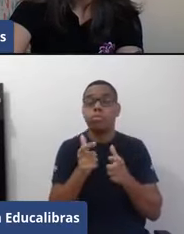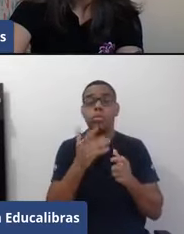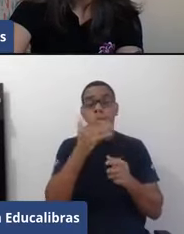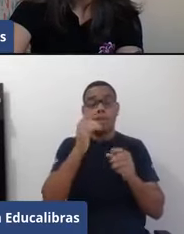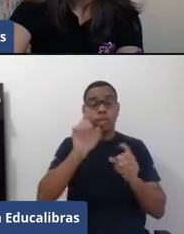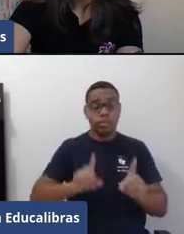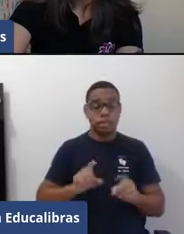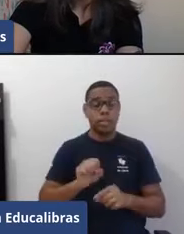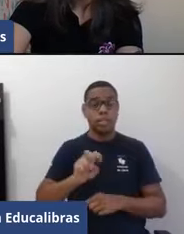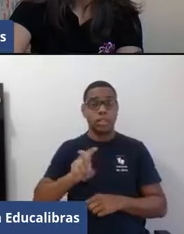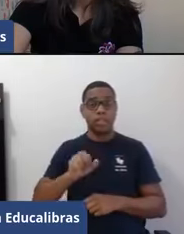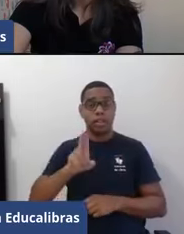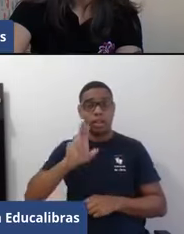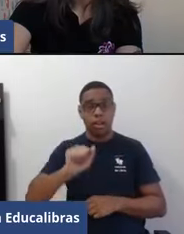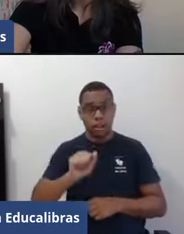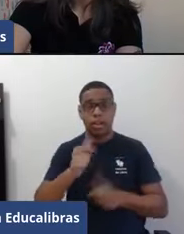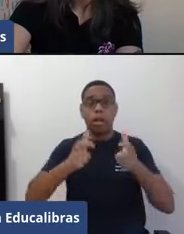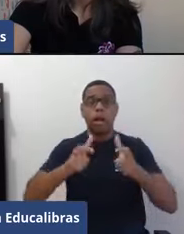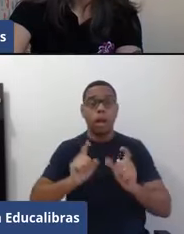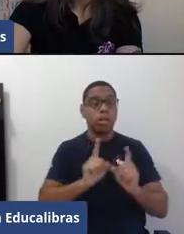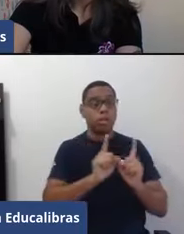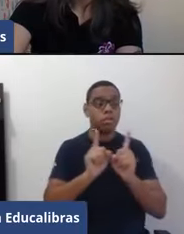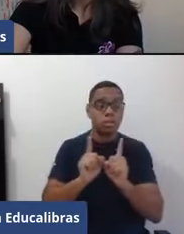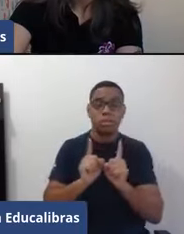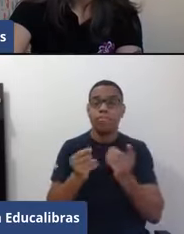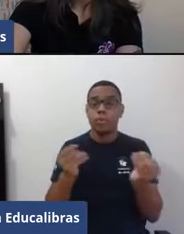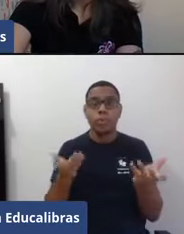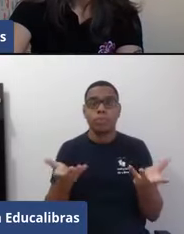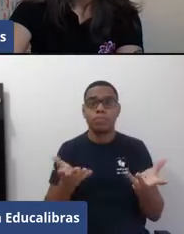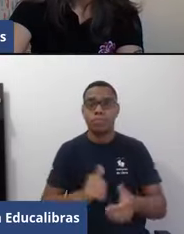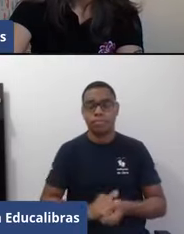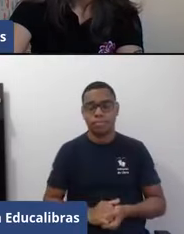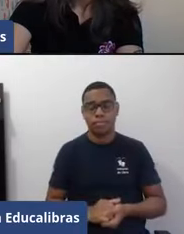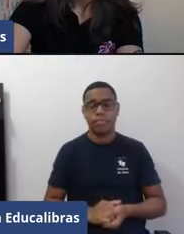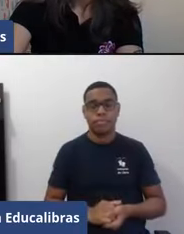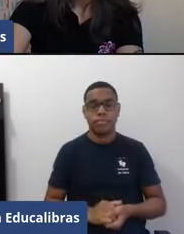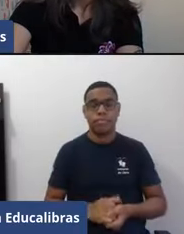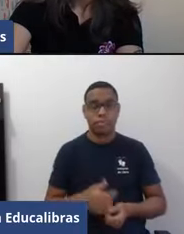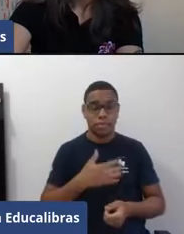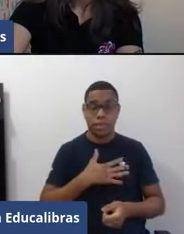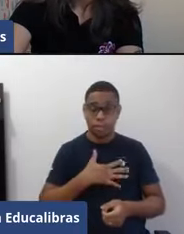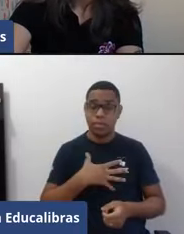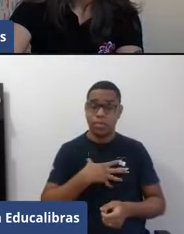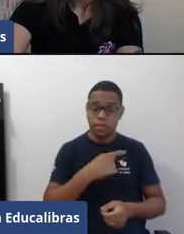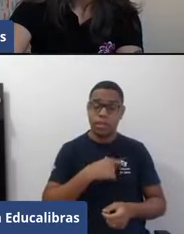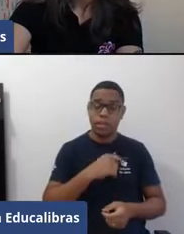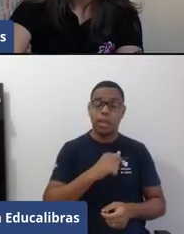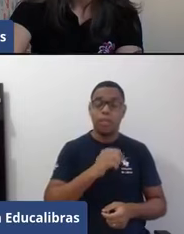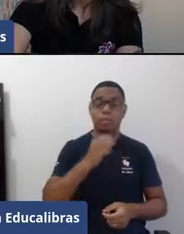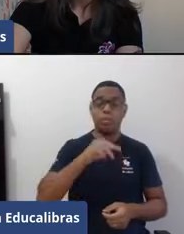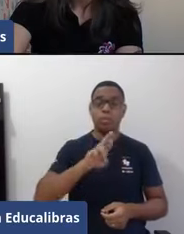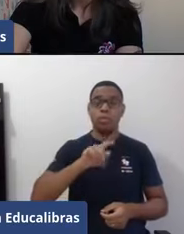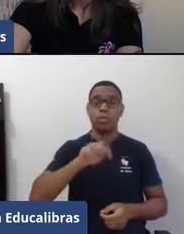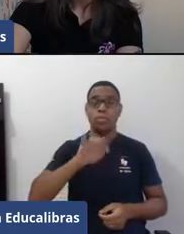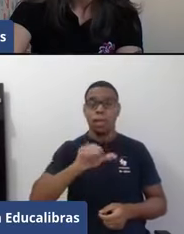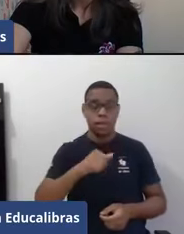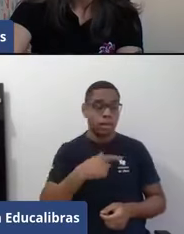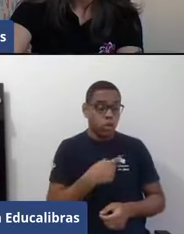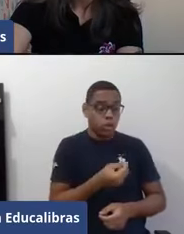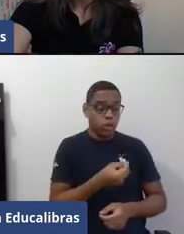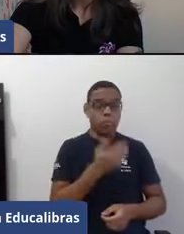severa, principalmente as múltiplas que são graves, como a minha, que é múltipla, com deficiência visual também severa. Então,